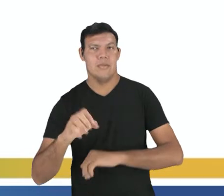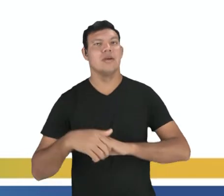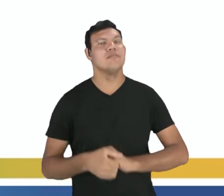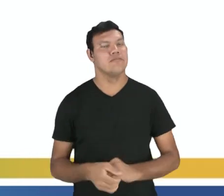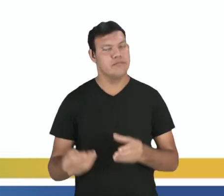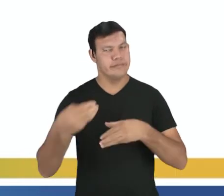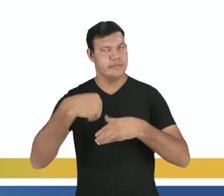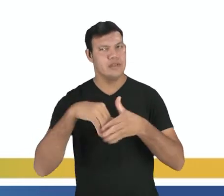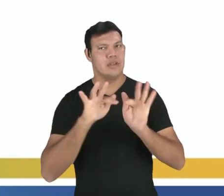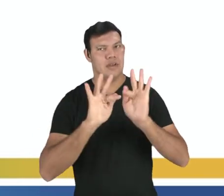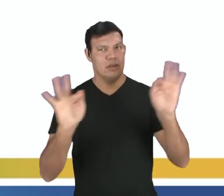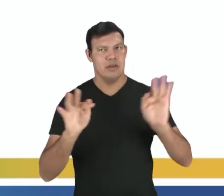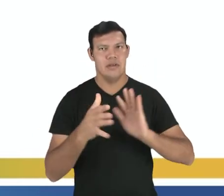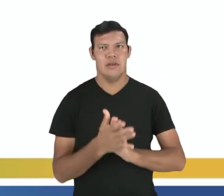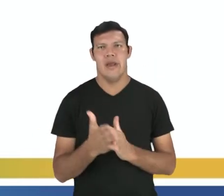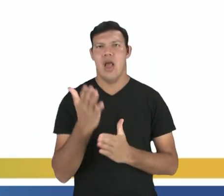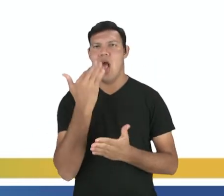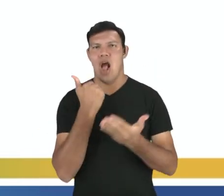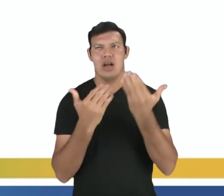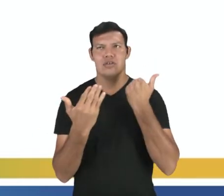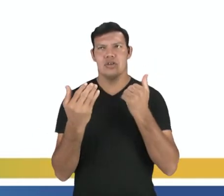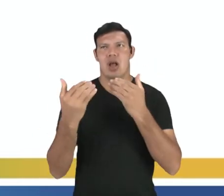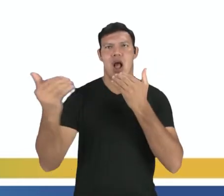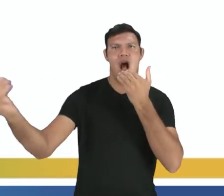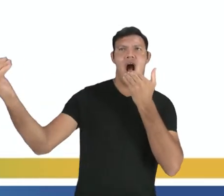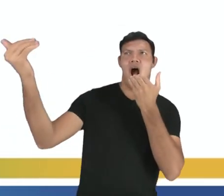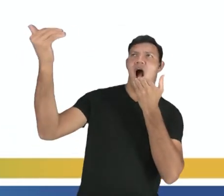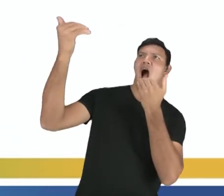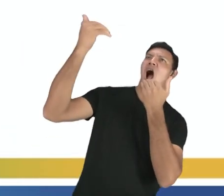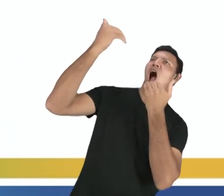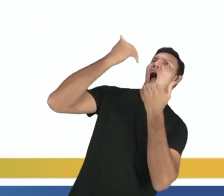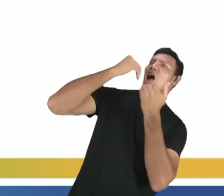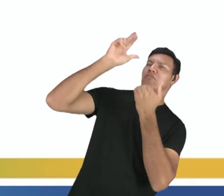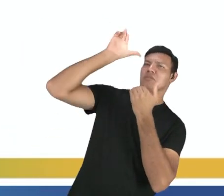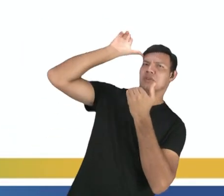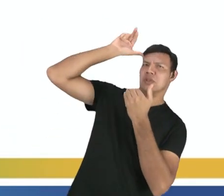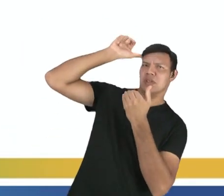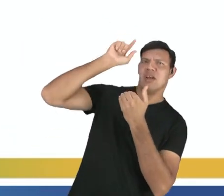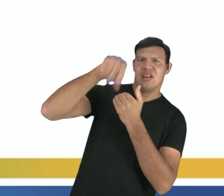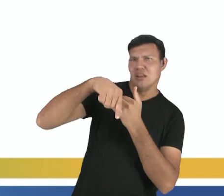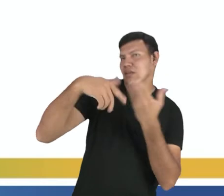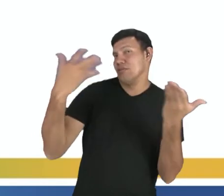frase. Não se come de fato um cavalo, é um exagero.